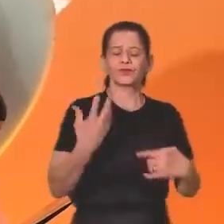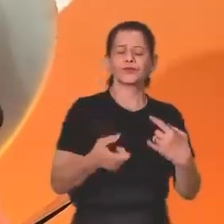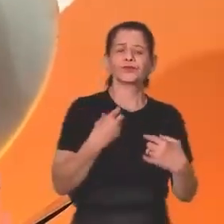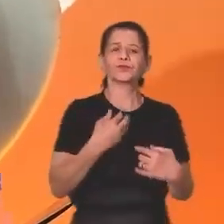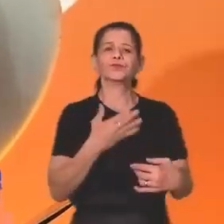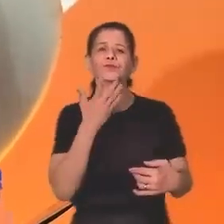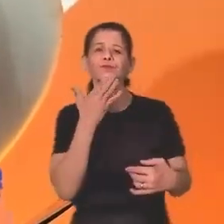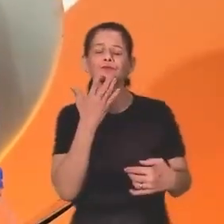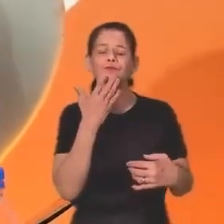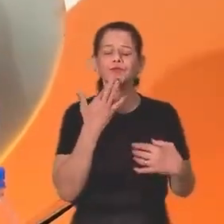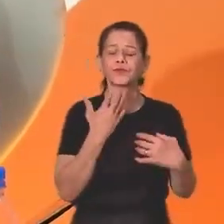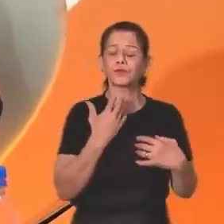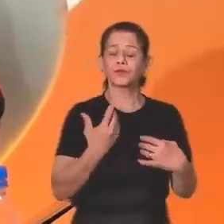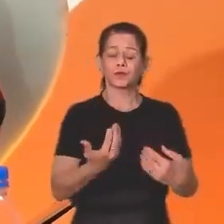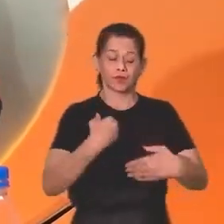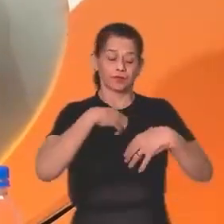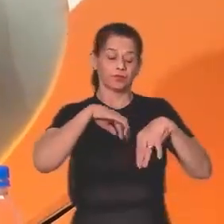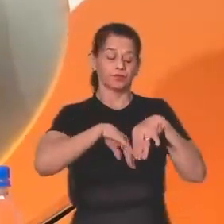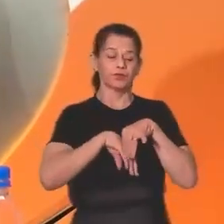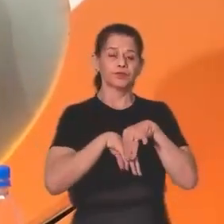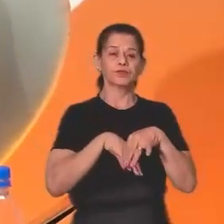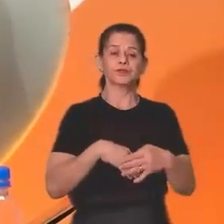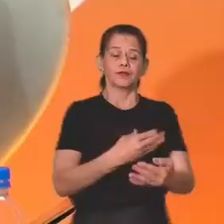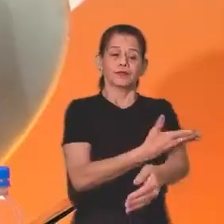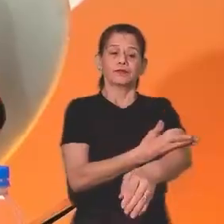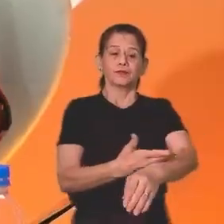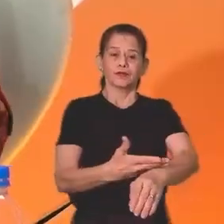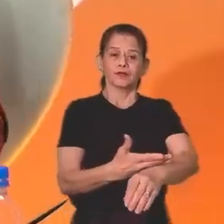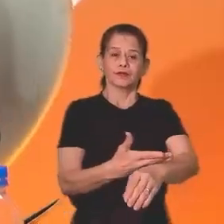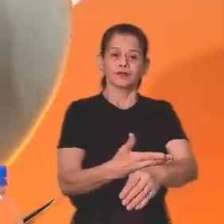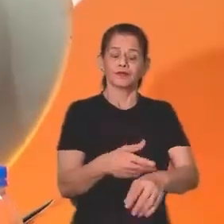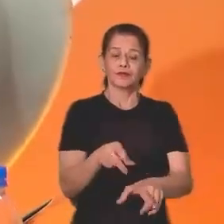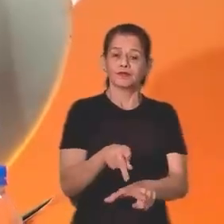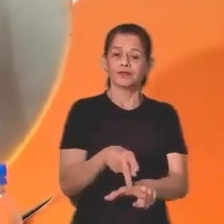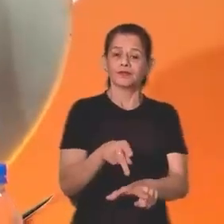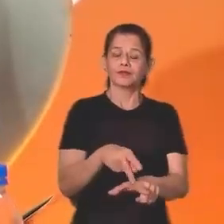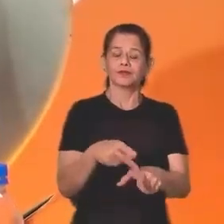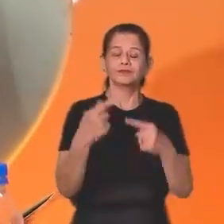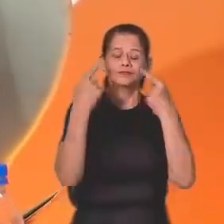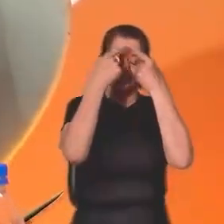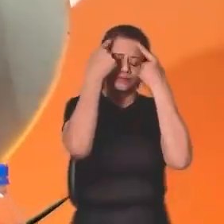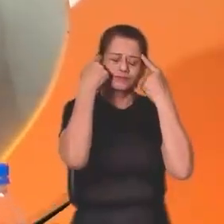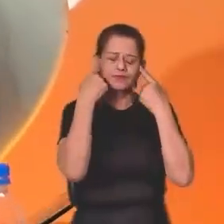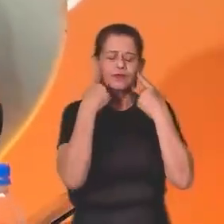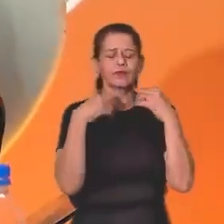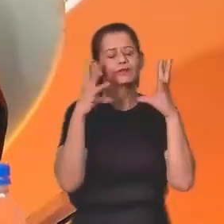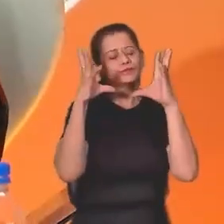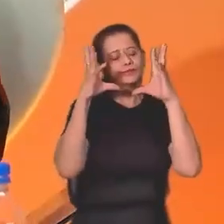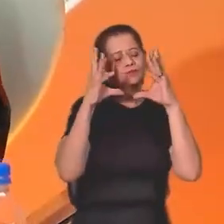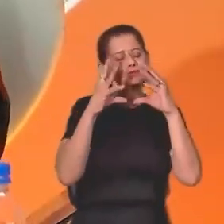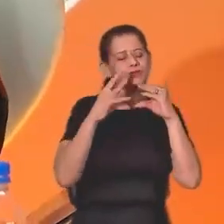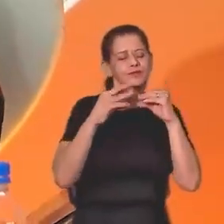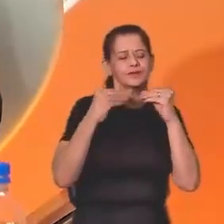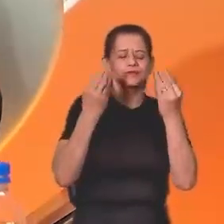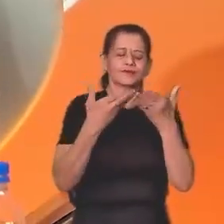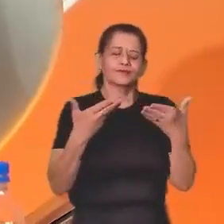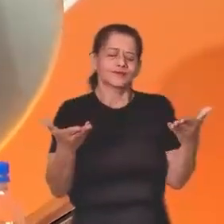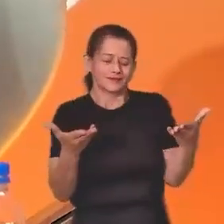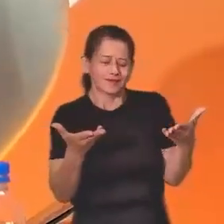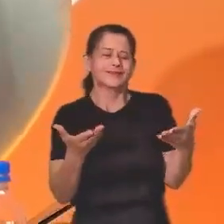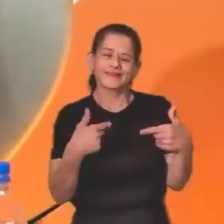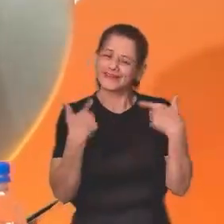uma roupa branca e um tênisinho branco. Uma maquiagem leve, mas que deixa mais bonitinha também,